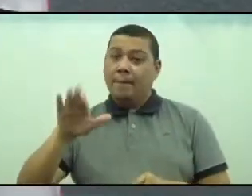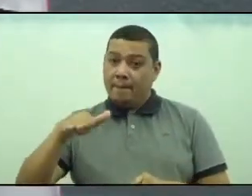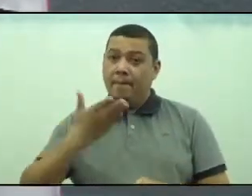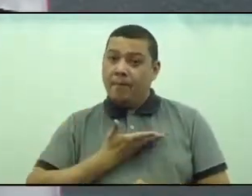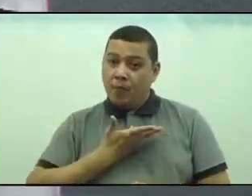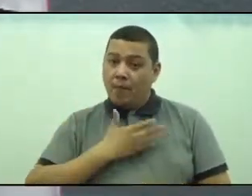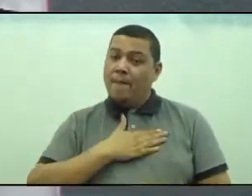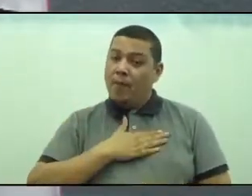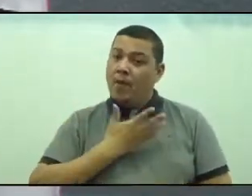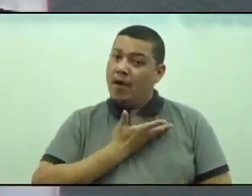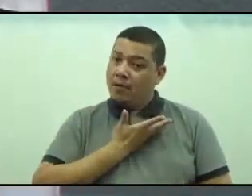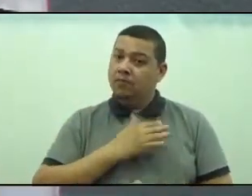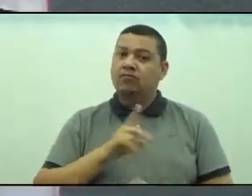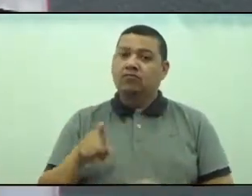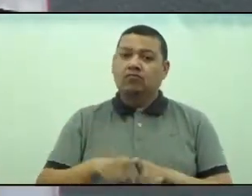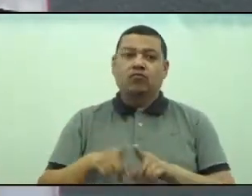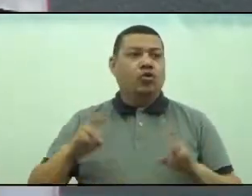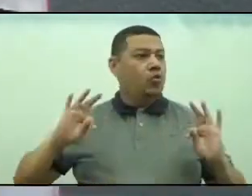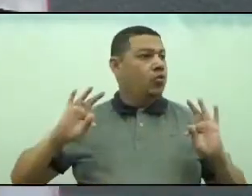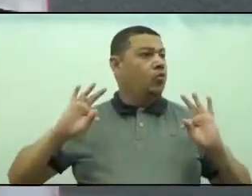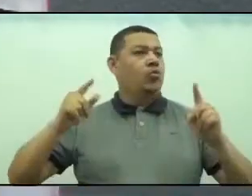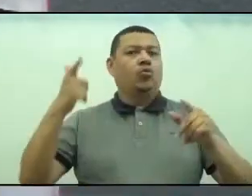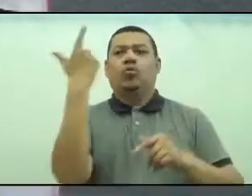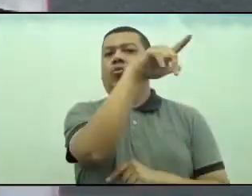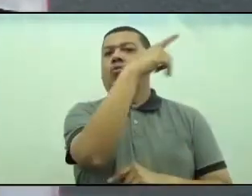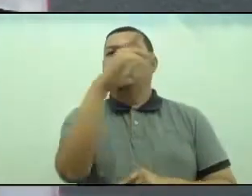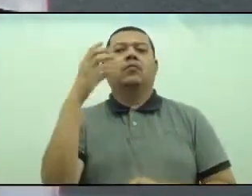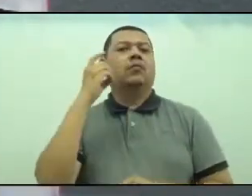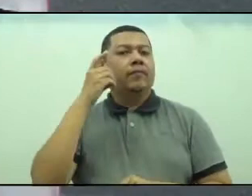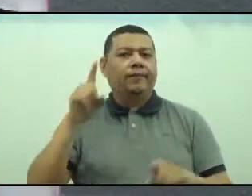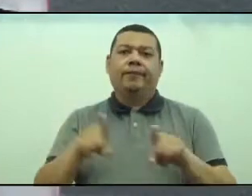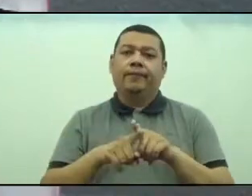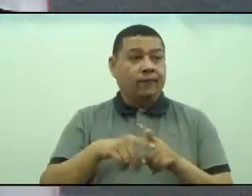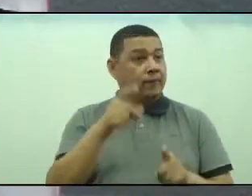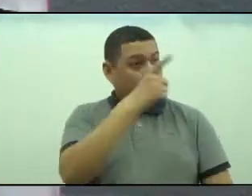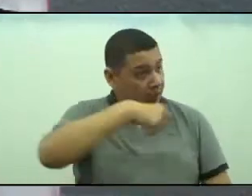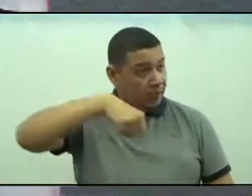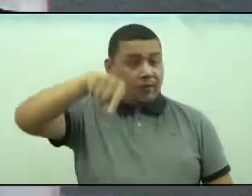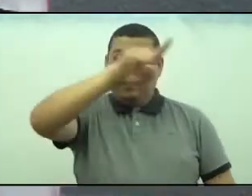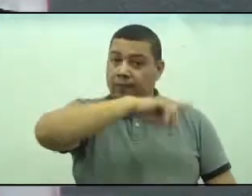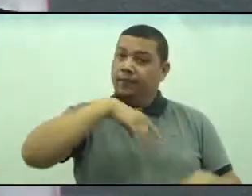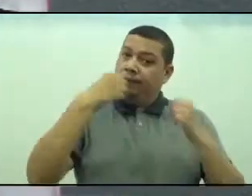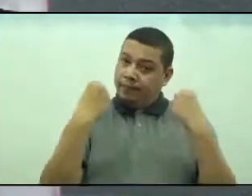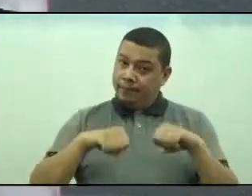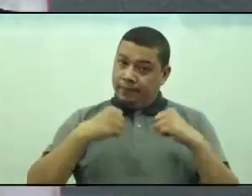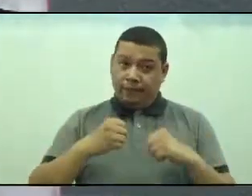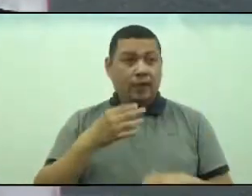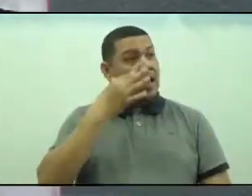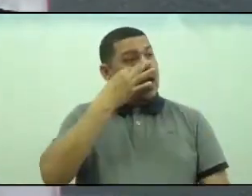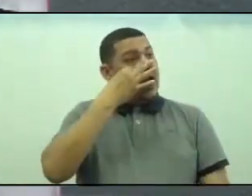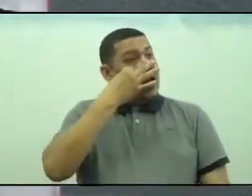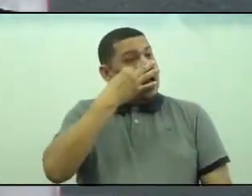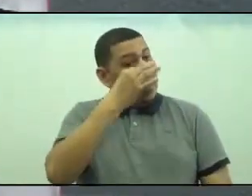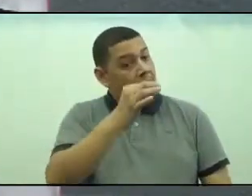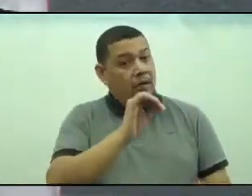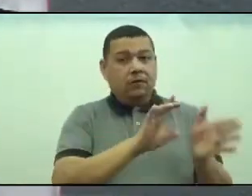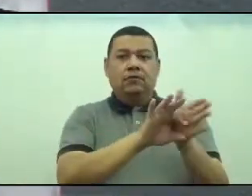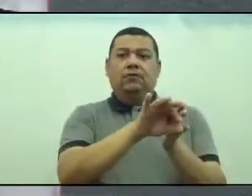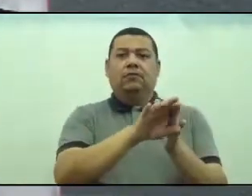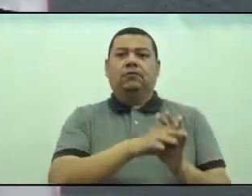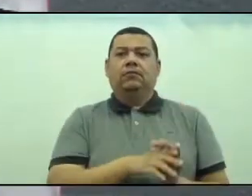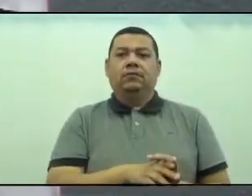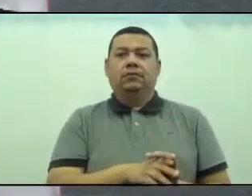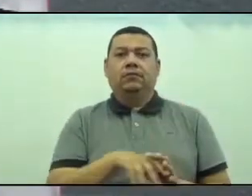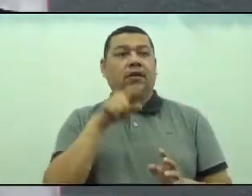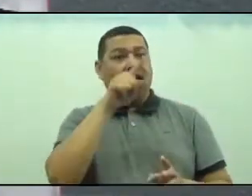grande mandato, e a todos os outros deputados. Vocês precisam olhar para Cacoal, para o